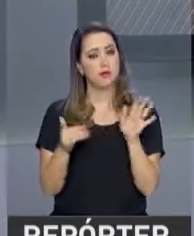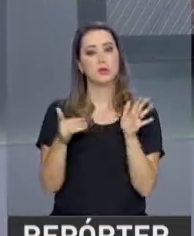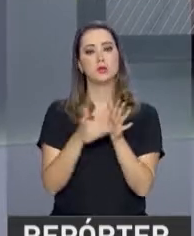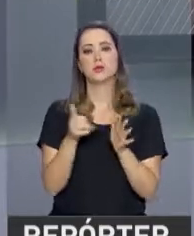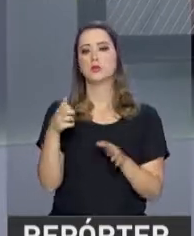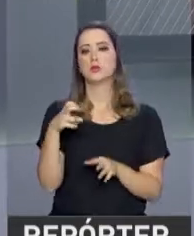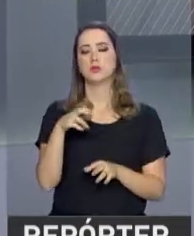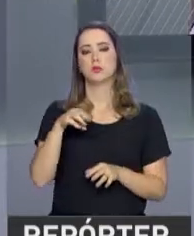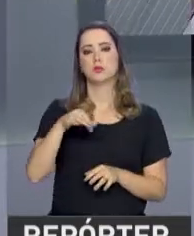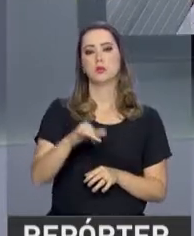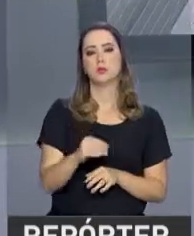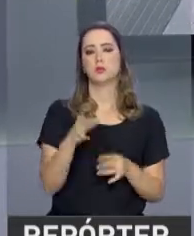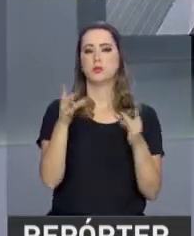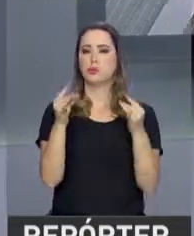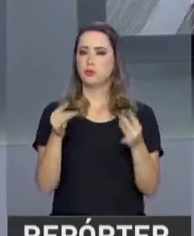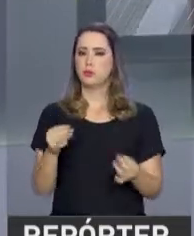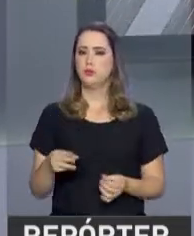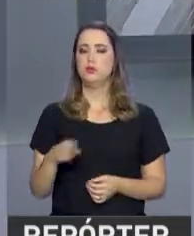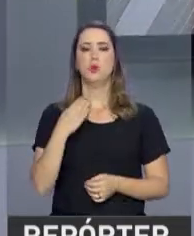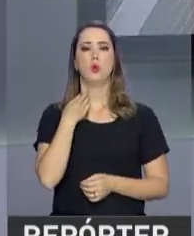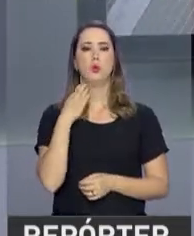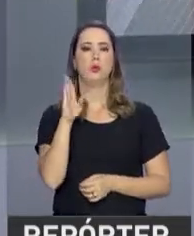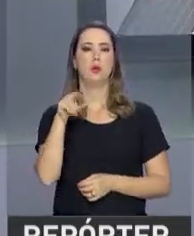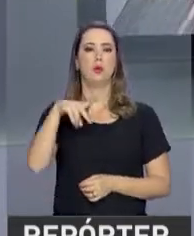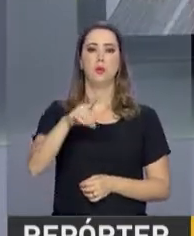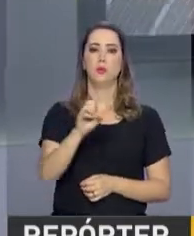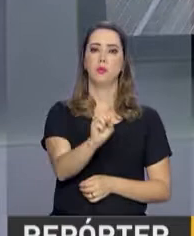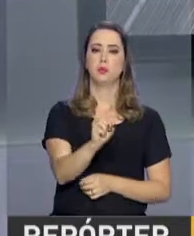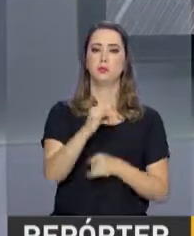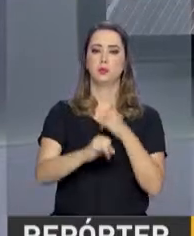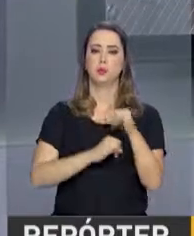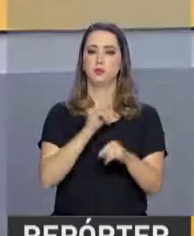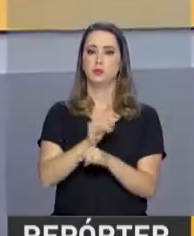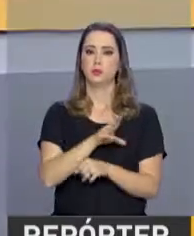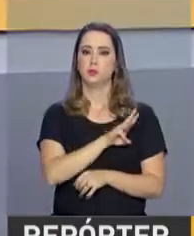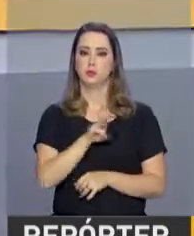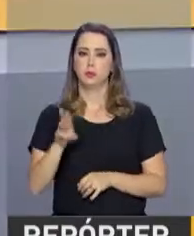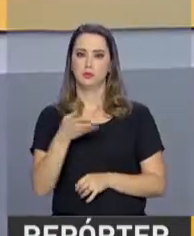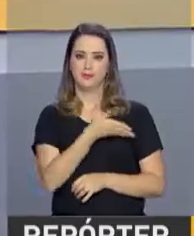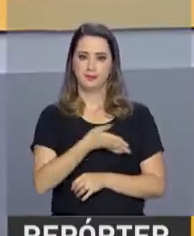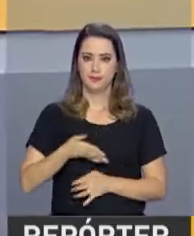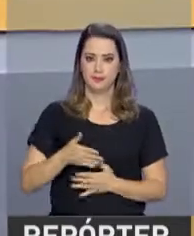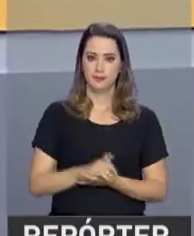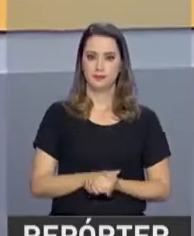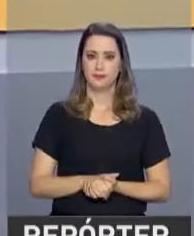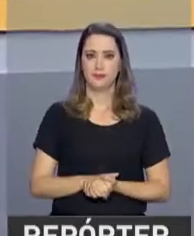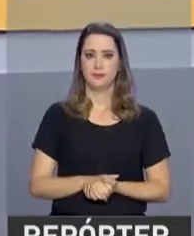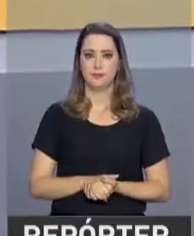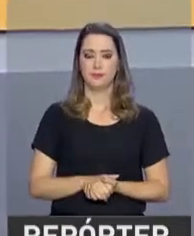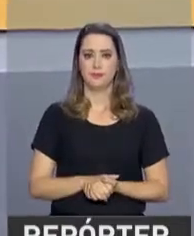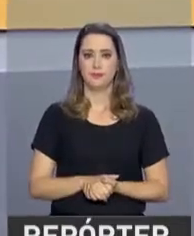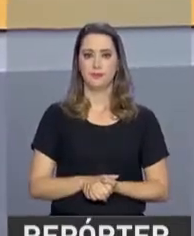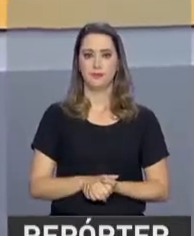maio os detalhes estão na página do mds na internet e